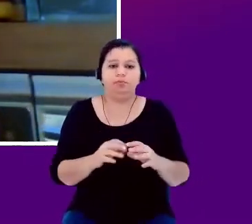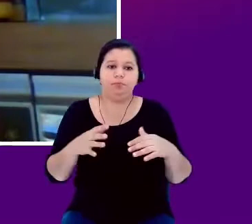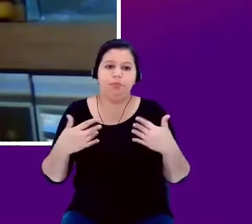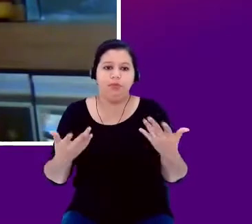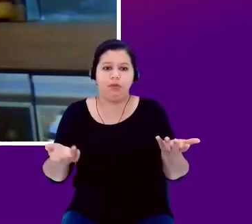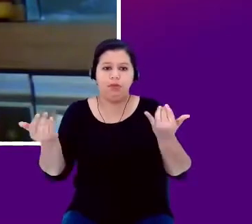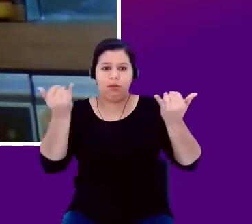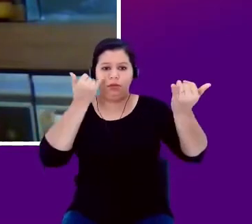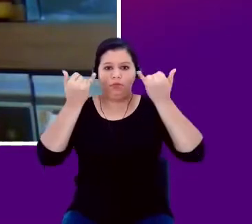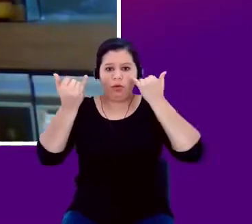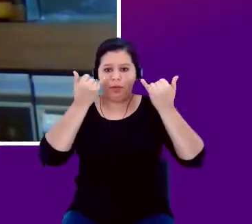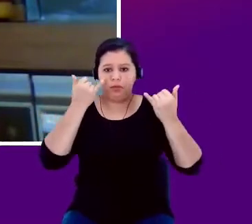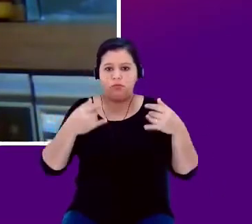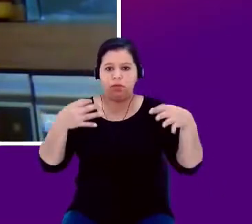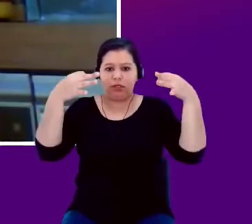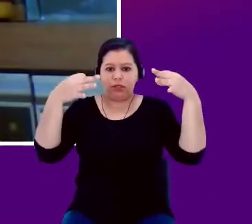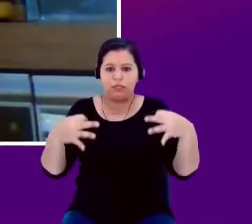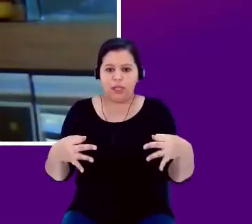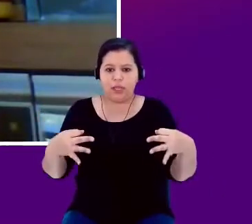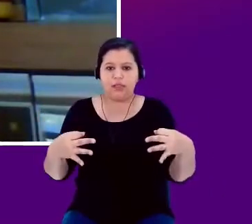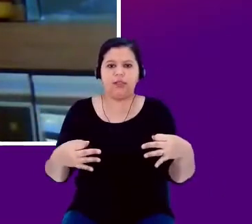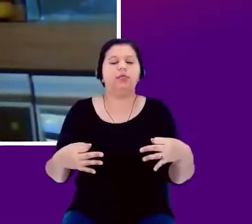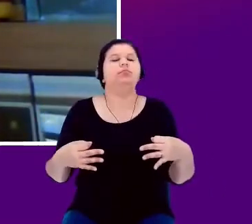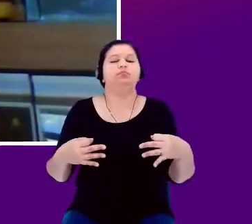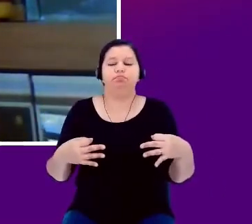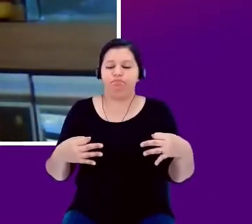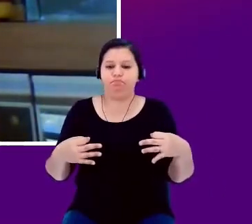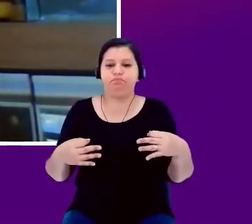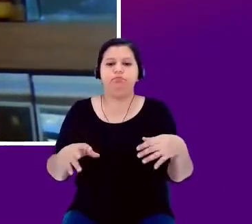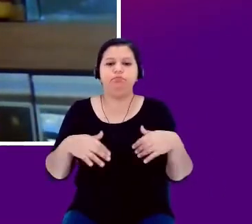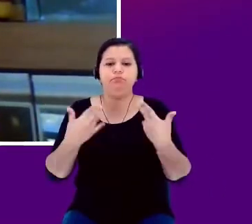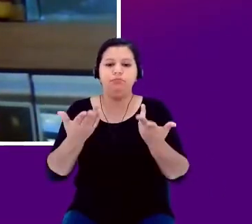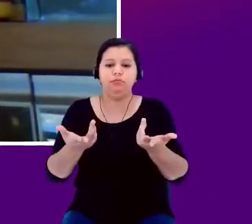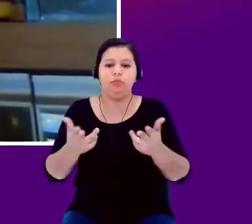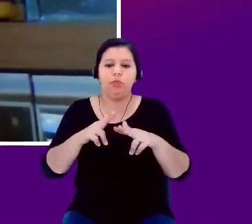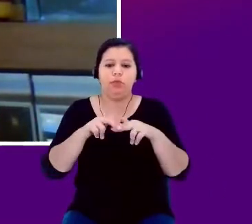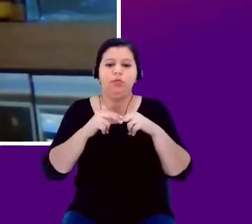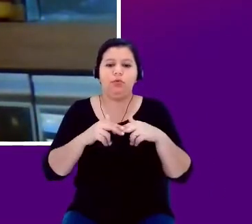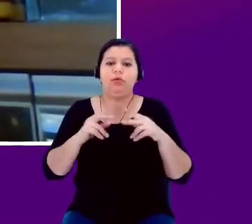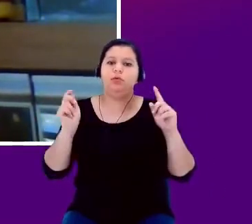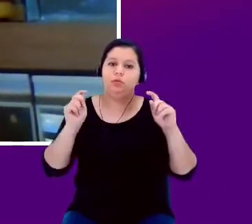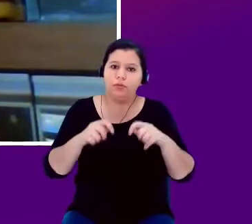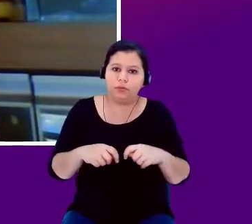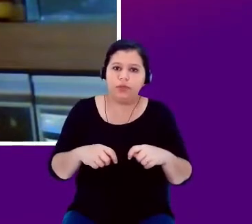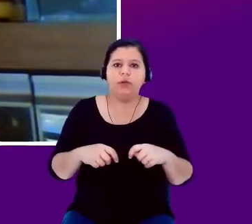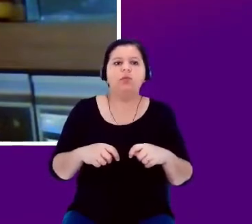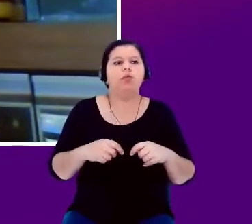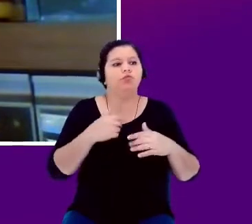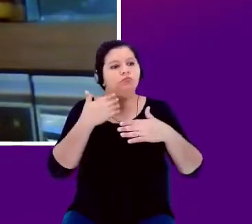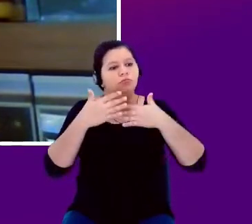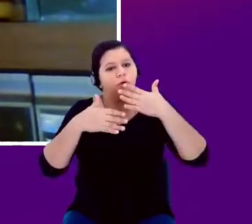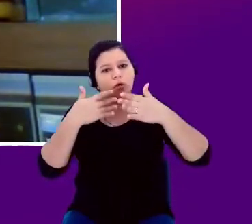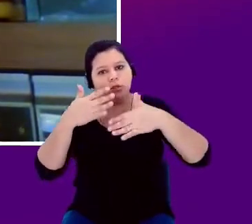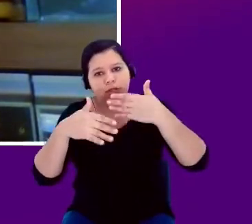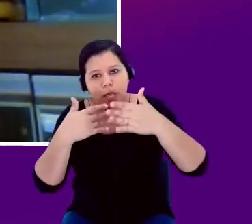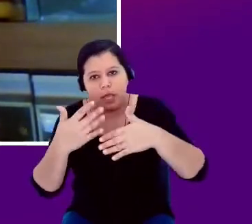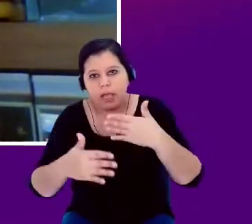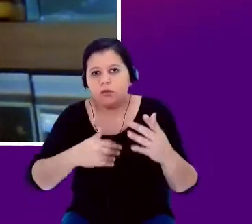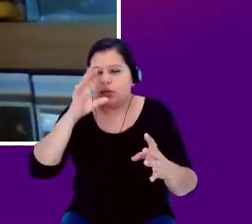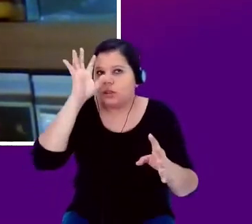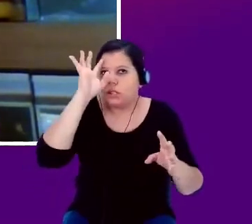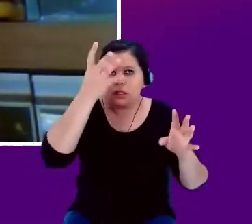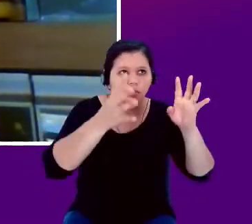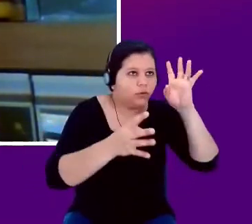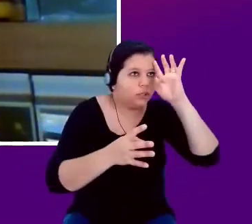informações de forma adequada, correta, é que se passa ao processo de subscrição, que é o processo de tomada de decisão